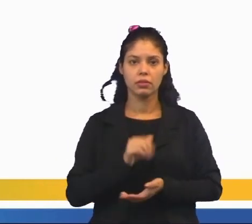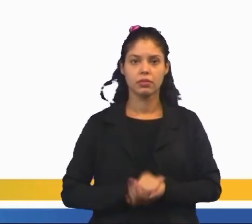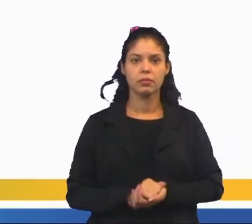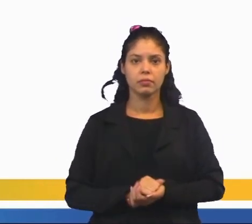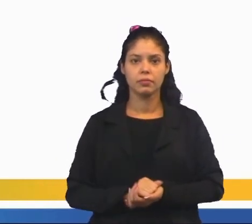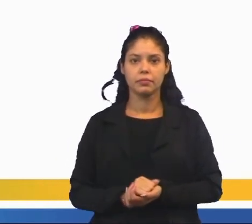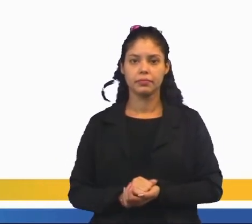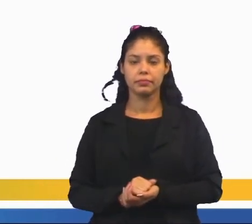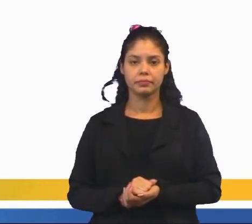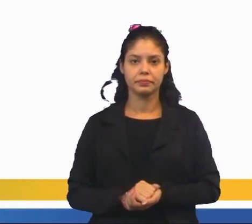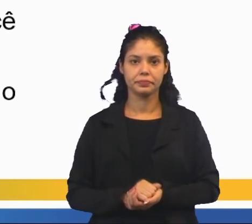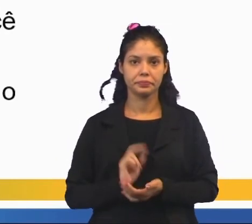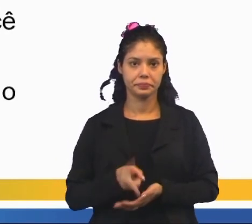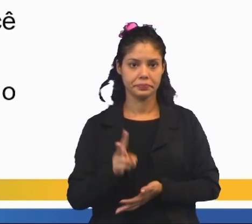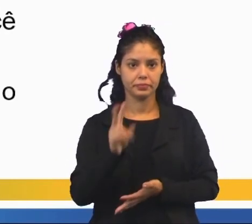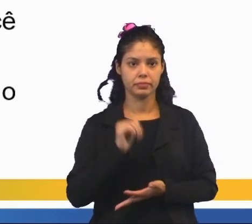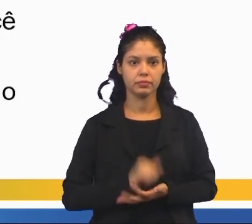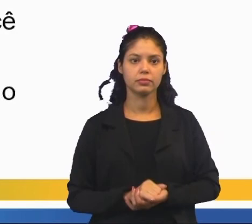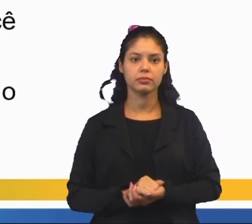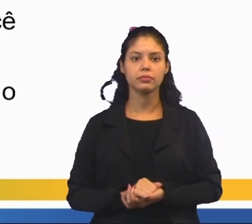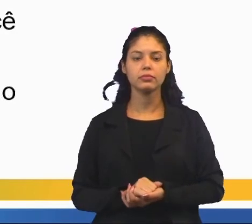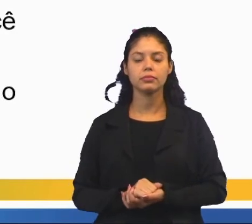alternativa. Continuando.